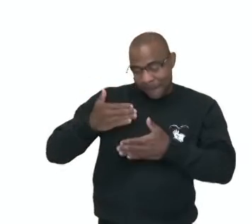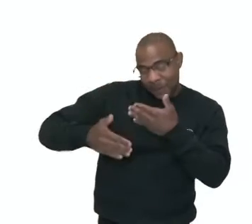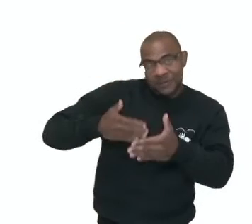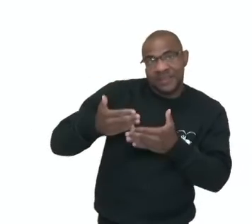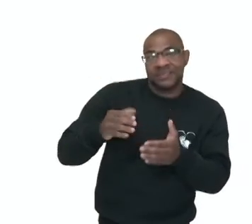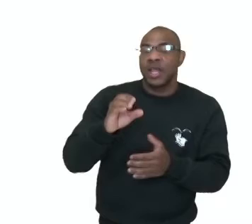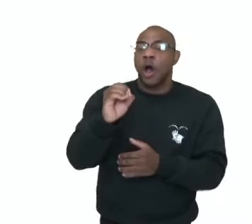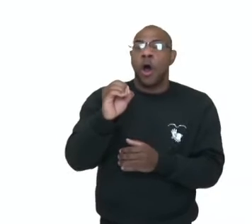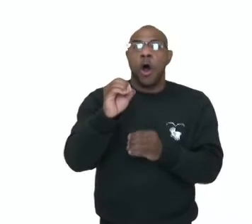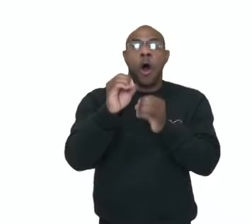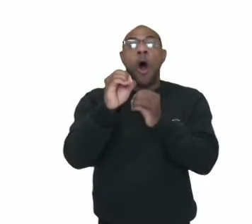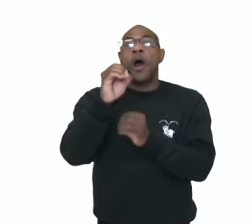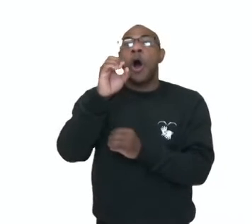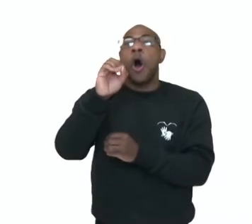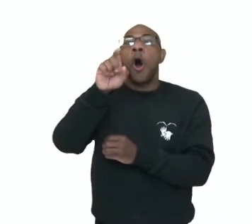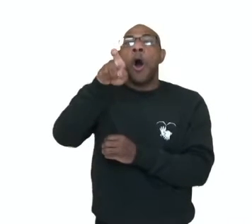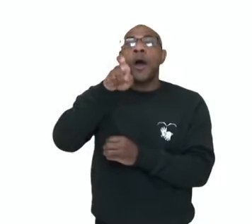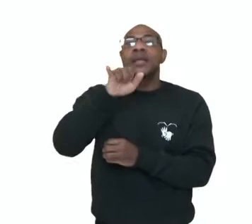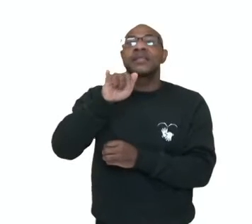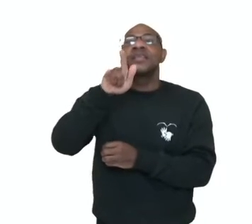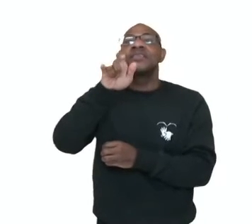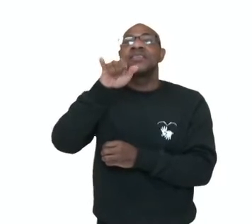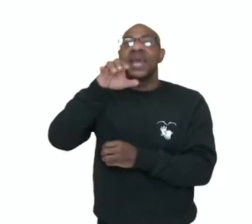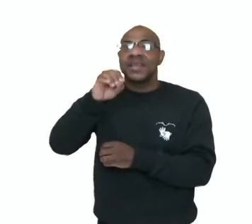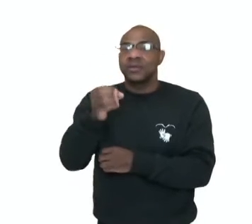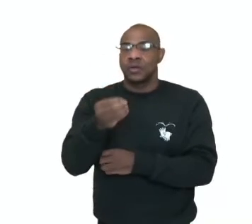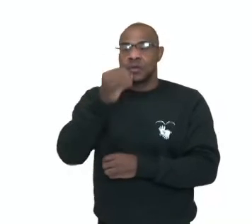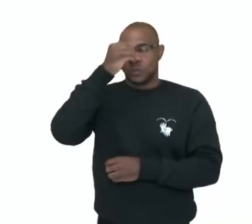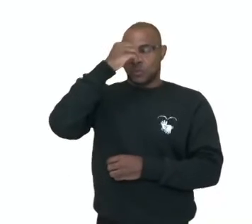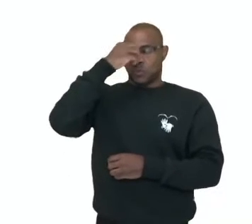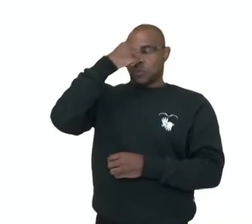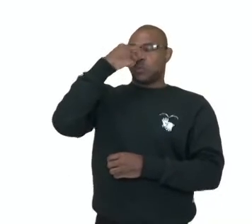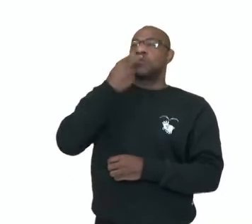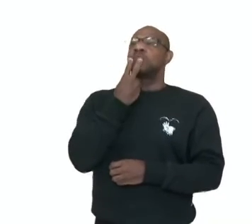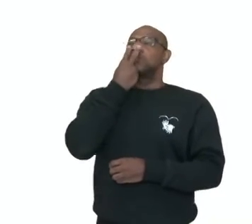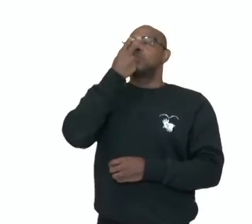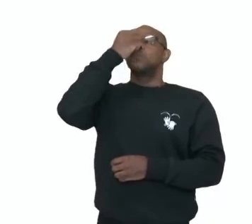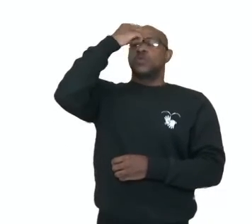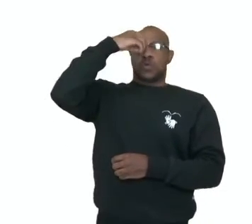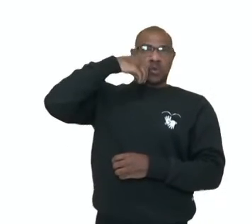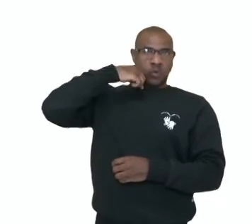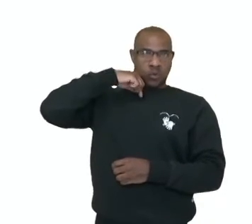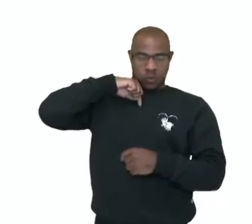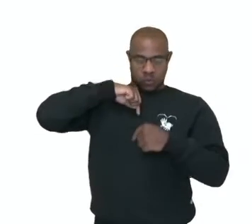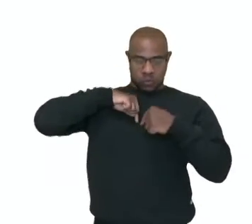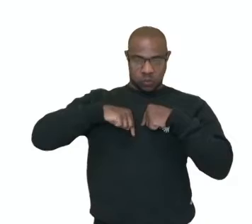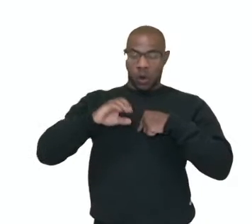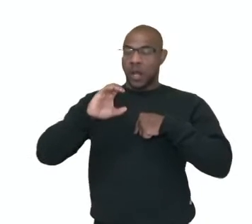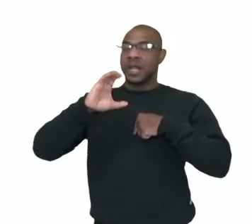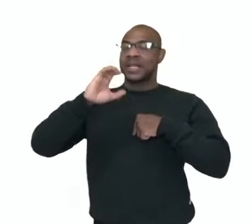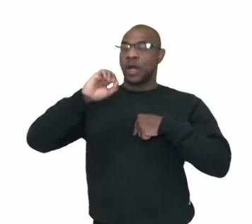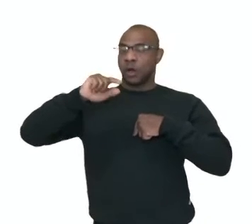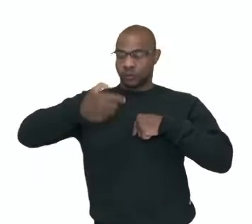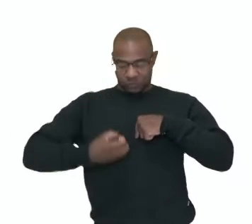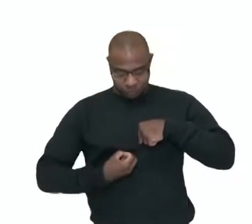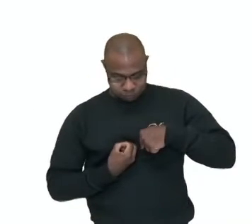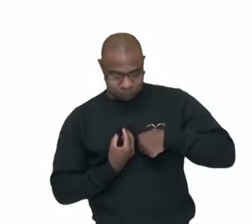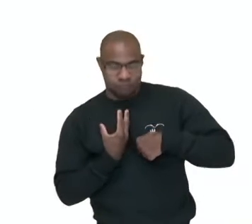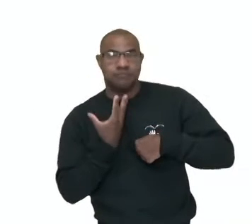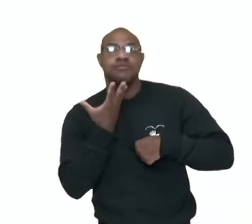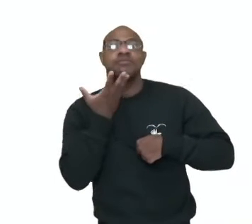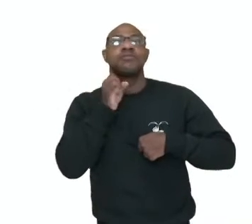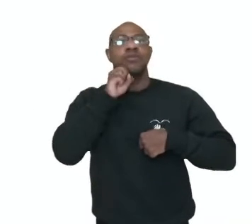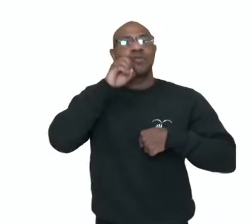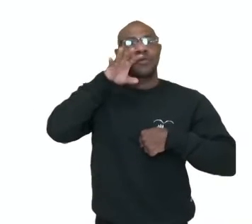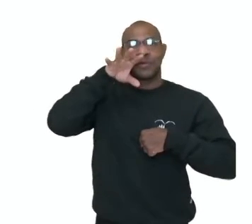gás carbônico. Então, aqui no GIF você consegue ver a hemácia ali passando do ladinho do alvéolo, ó, o gás carbônico saiu, entrou o oxigênio